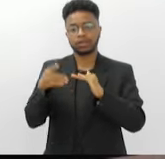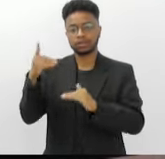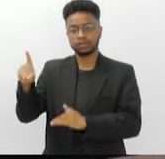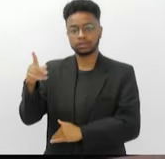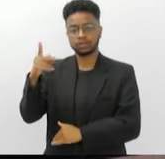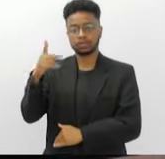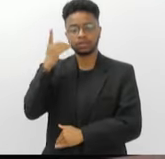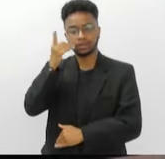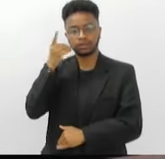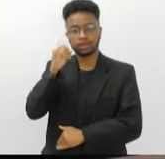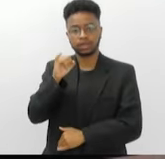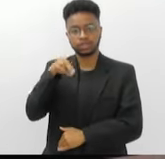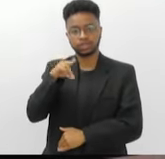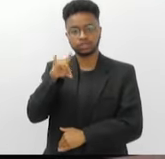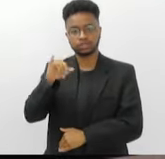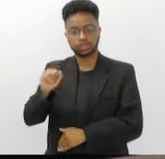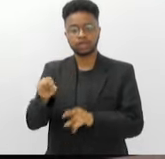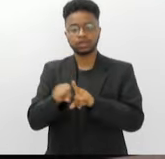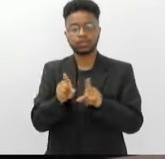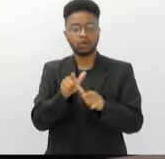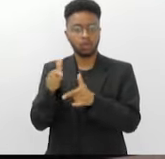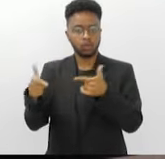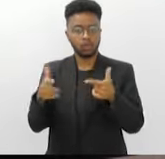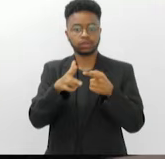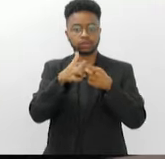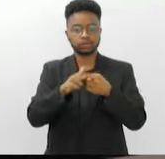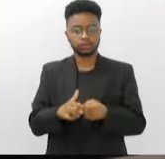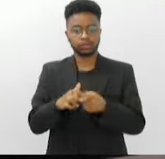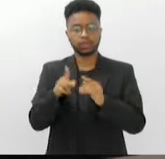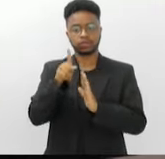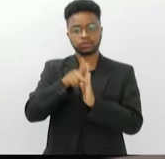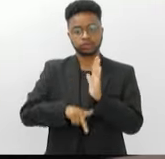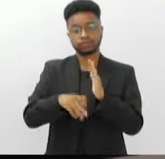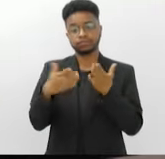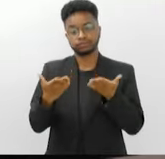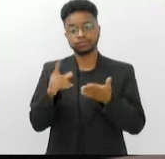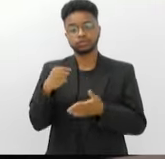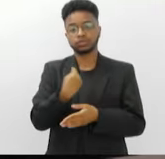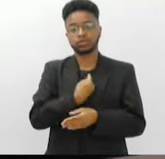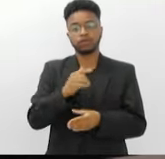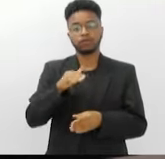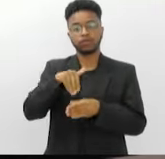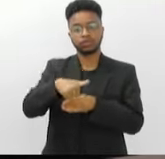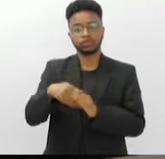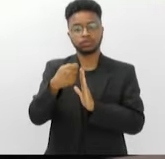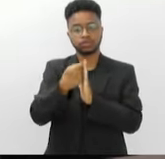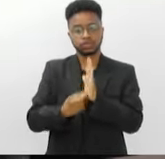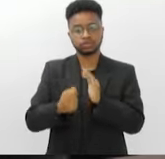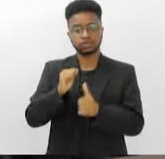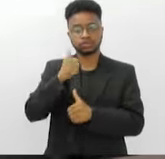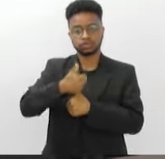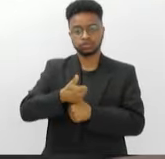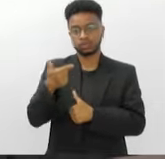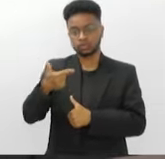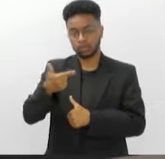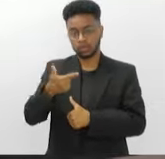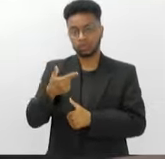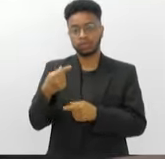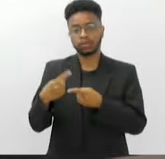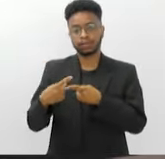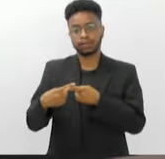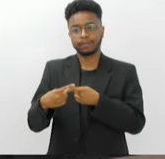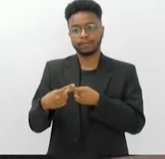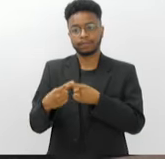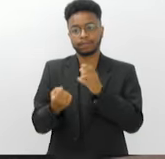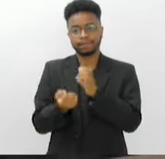Armelau, várias outras que aperfeiçoaram o projeto. Na verdade, a gente está votando um substitutivo, o segundo substitutivo de autoria